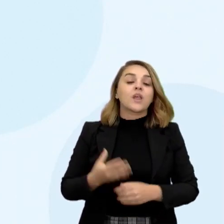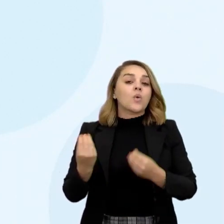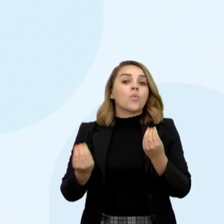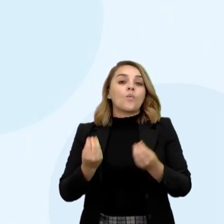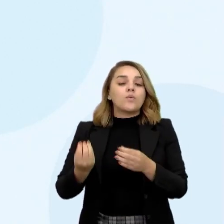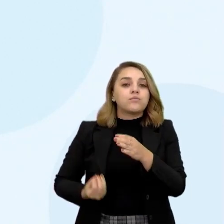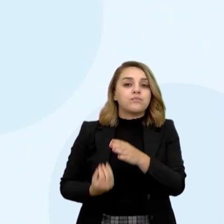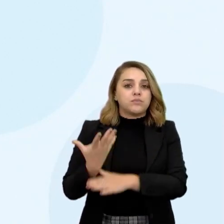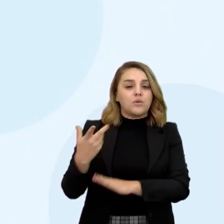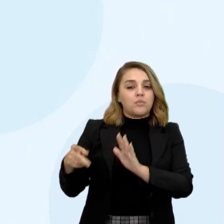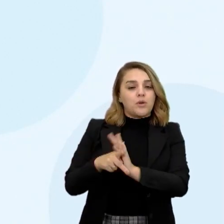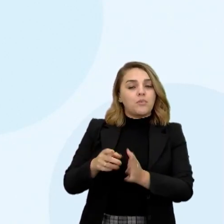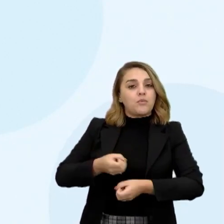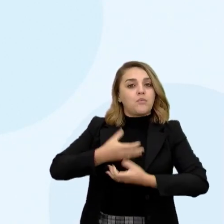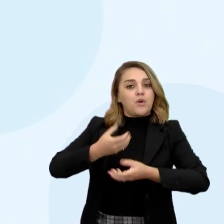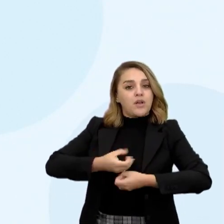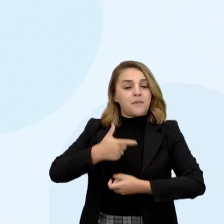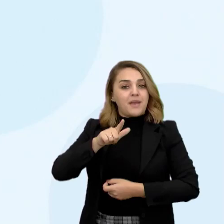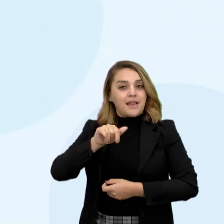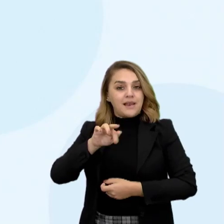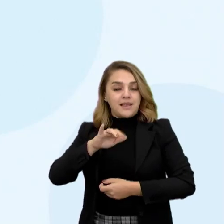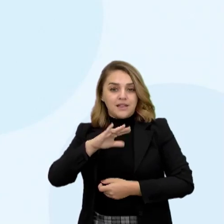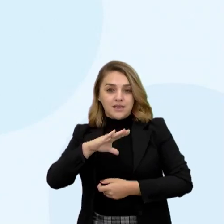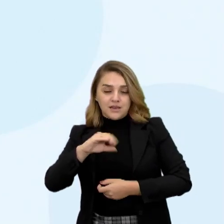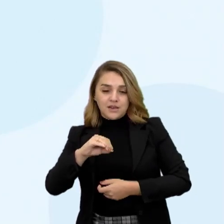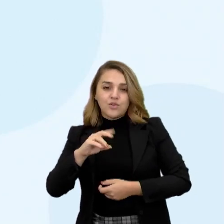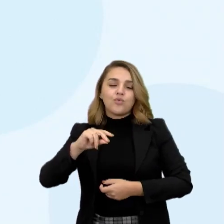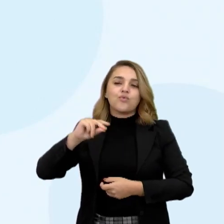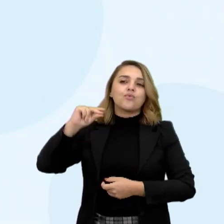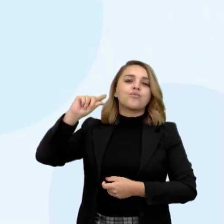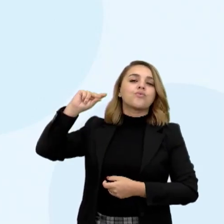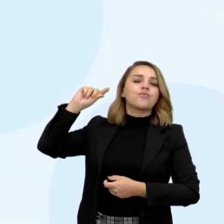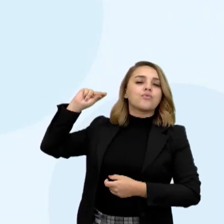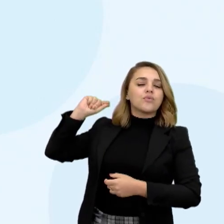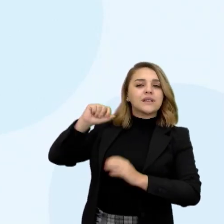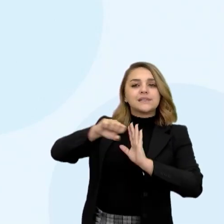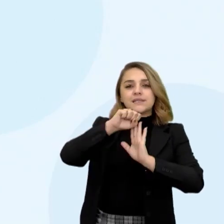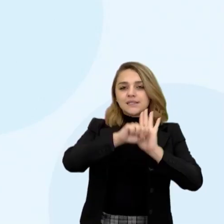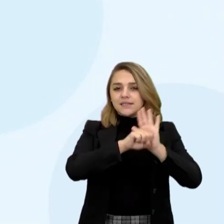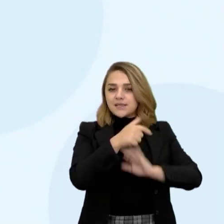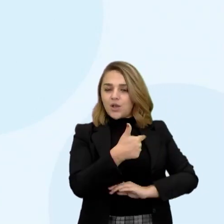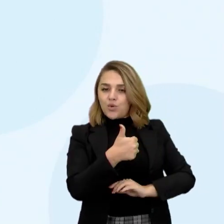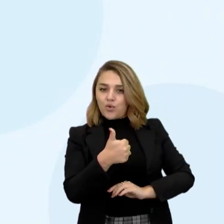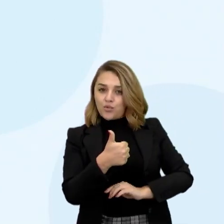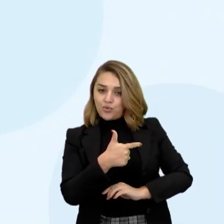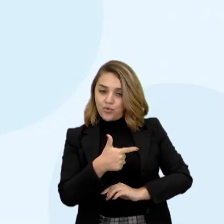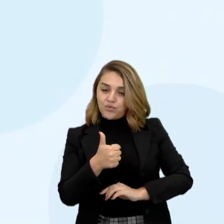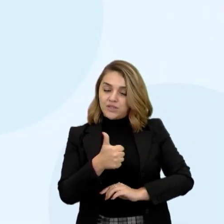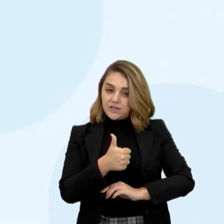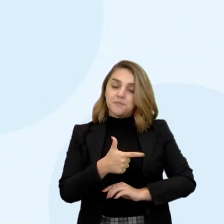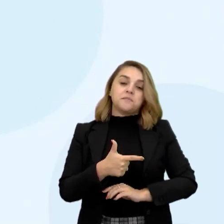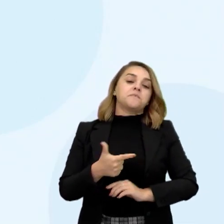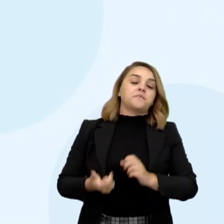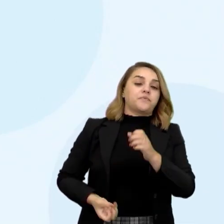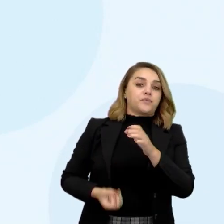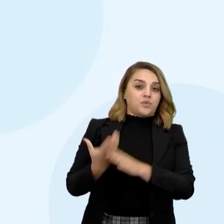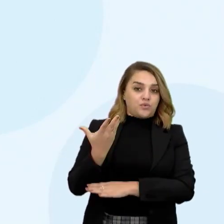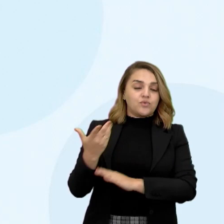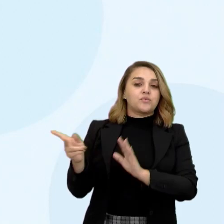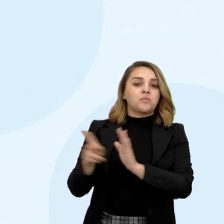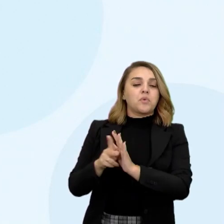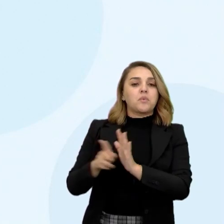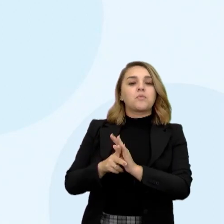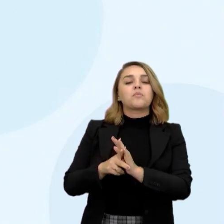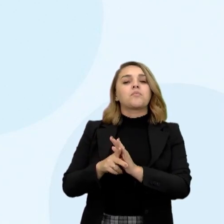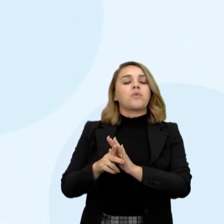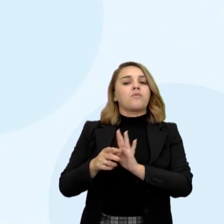poema lírico? O poema lírico surgiu o quê? Lá no século XII, em língua portuguesa, né? As manifestações